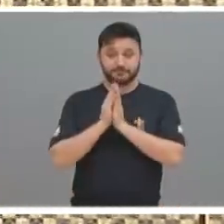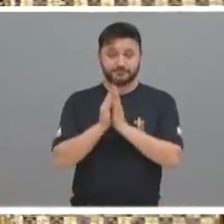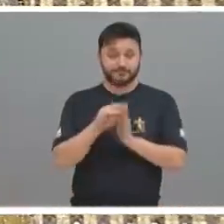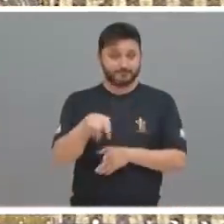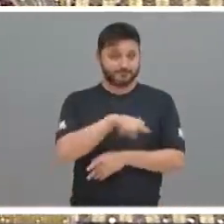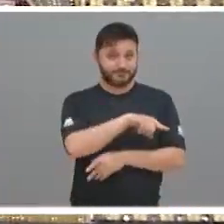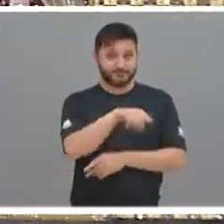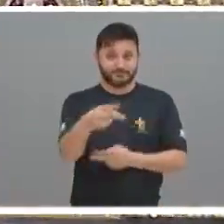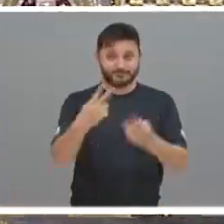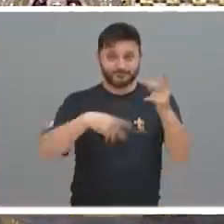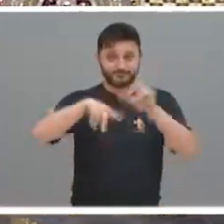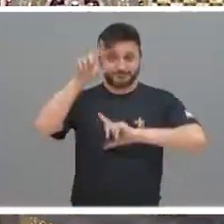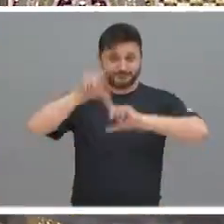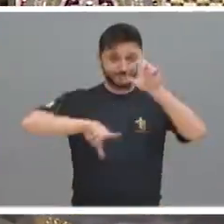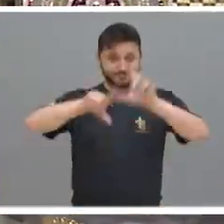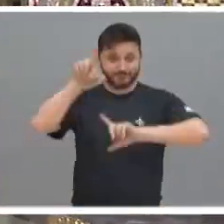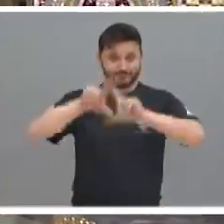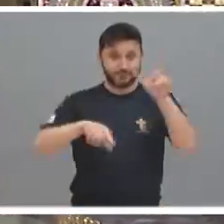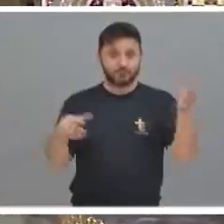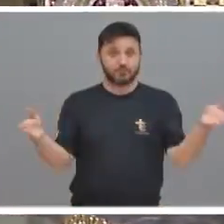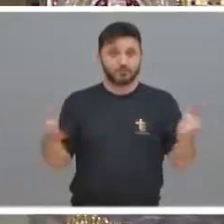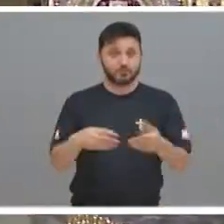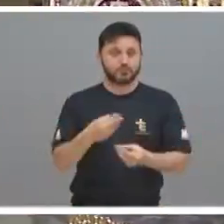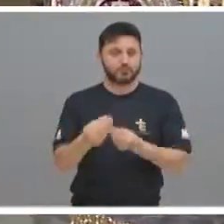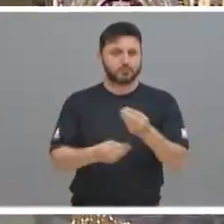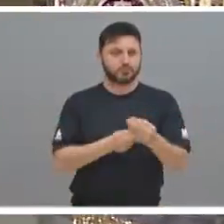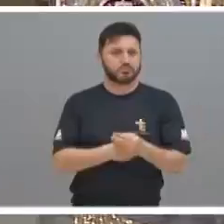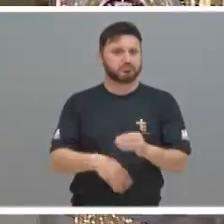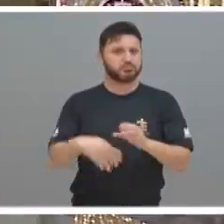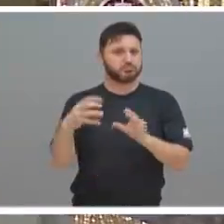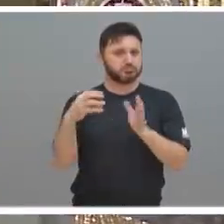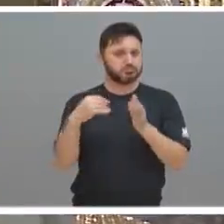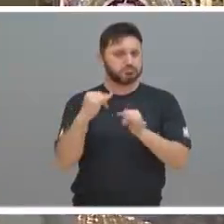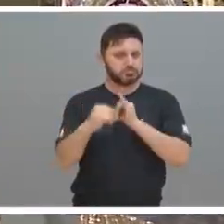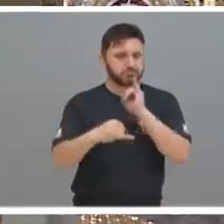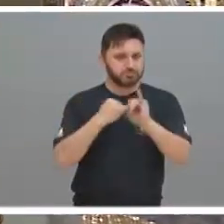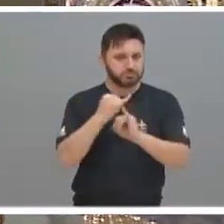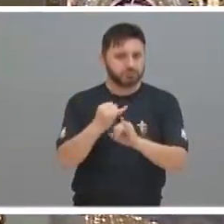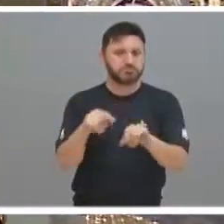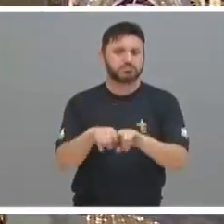Você que está me acompanhando pelos meios de comunicação,